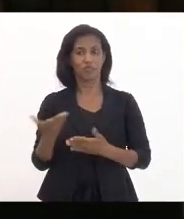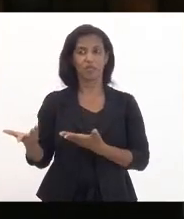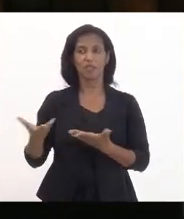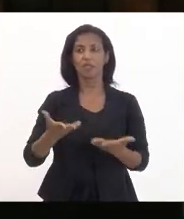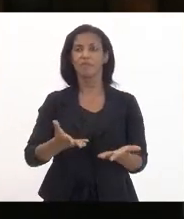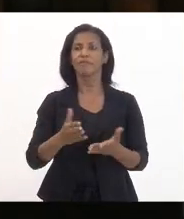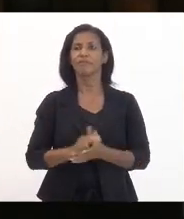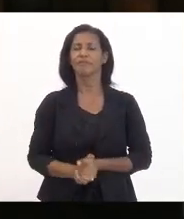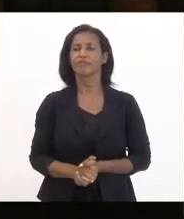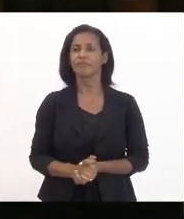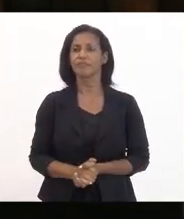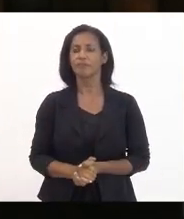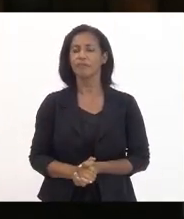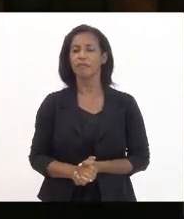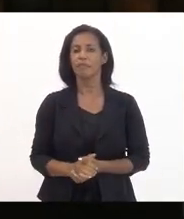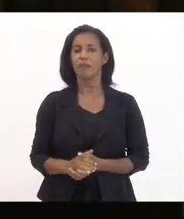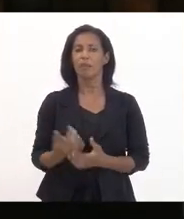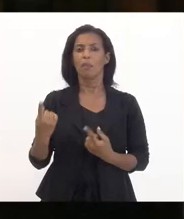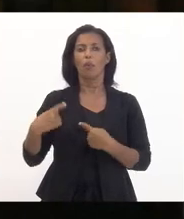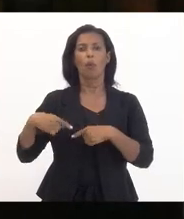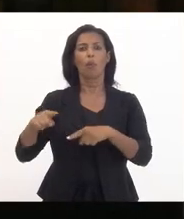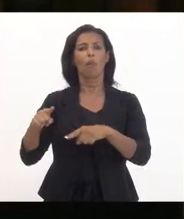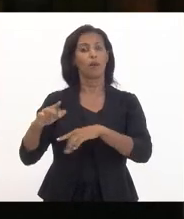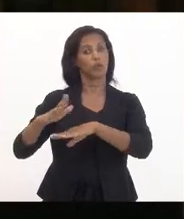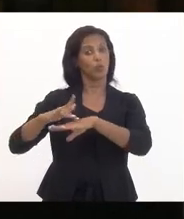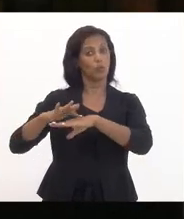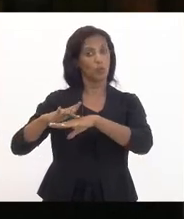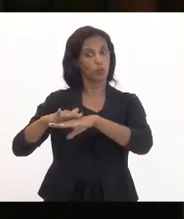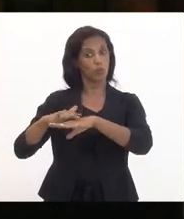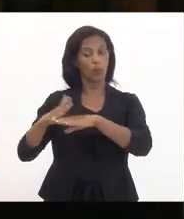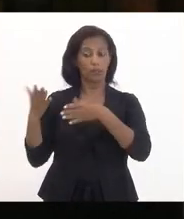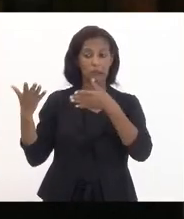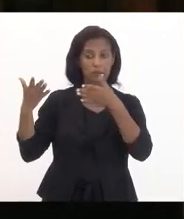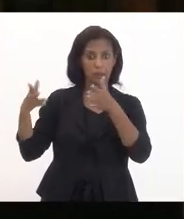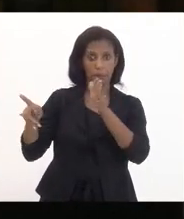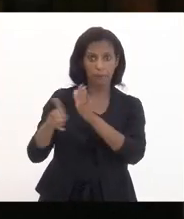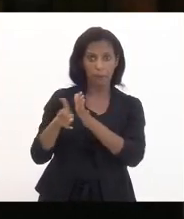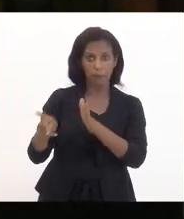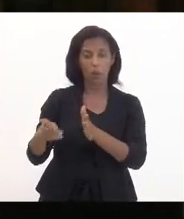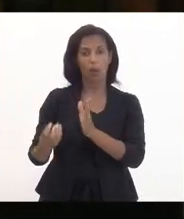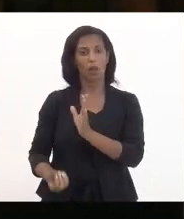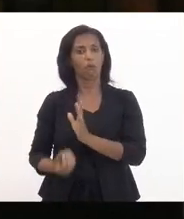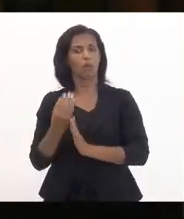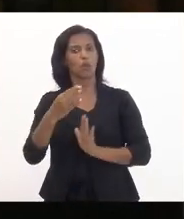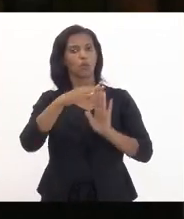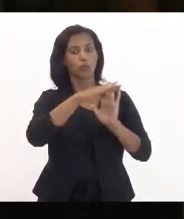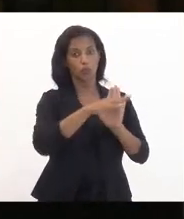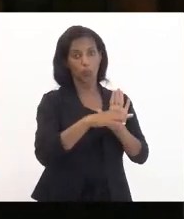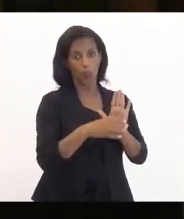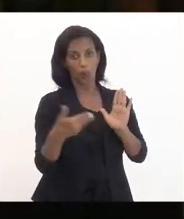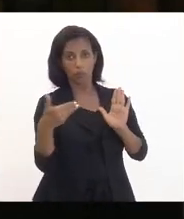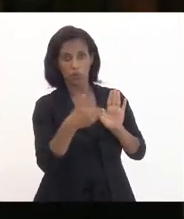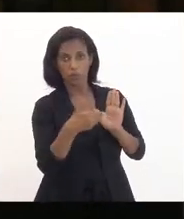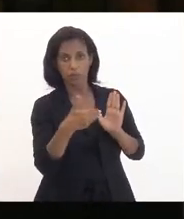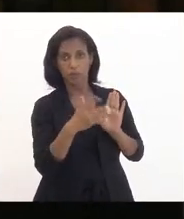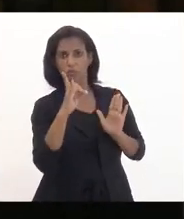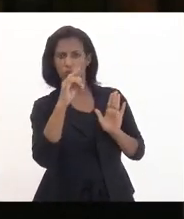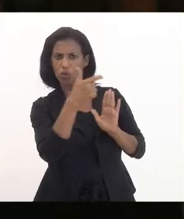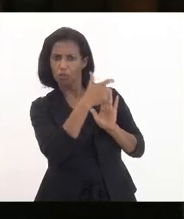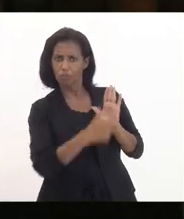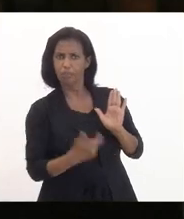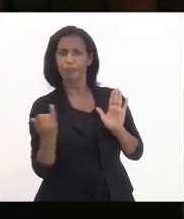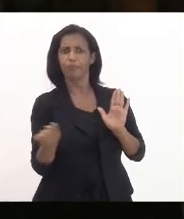seja para o combate a uma doença específica, criação de um programa específico com aquela data